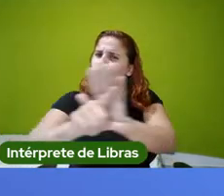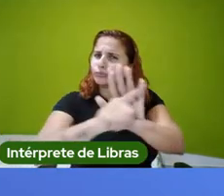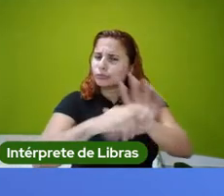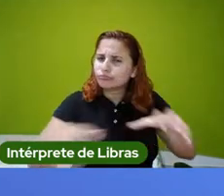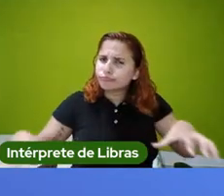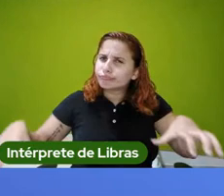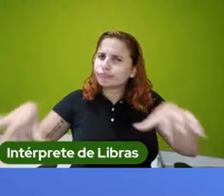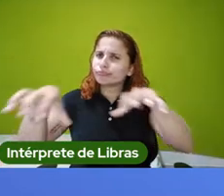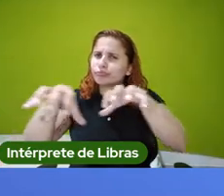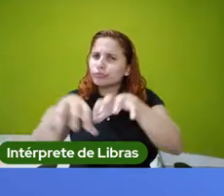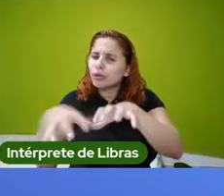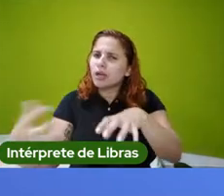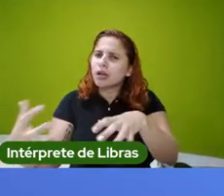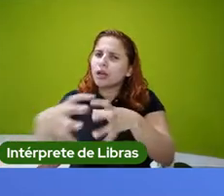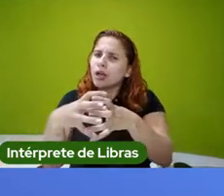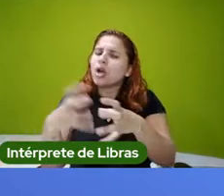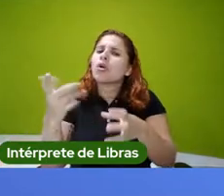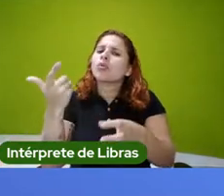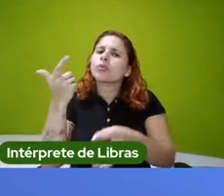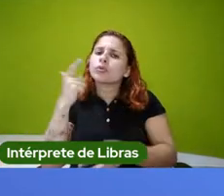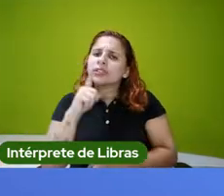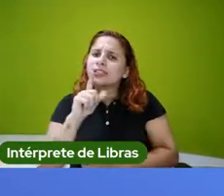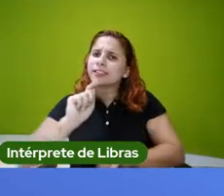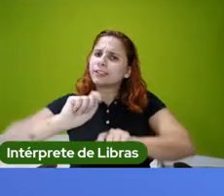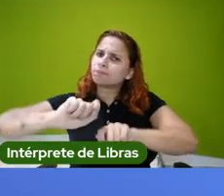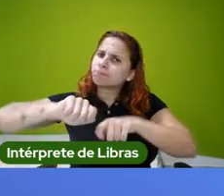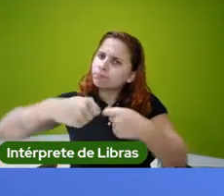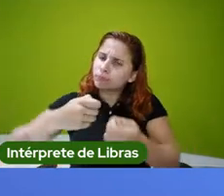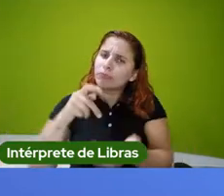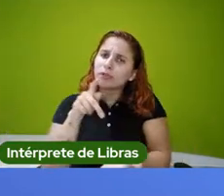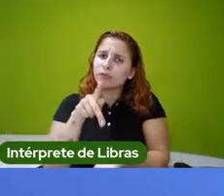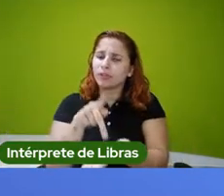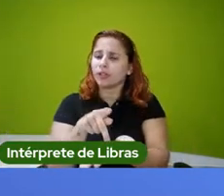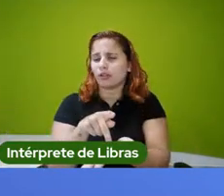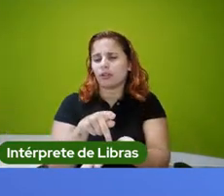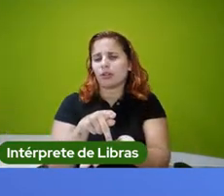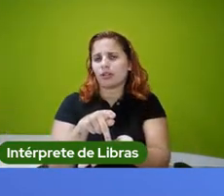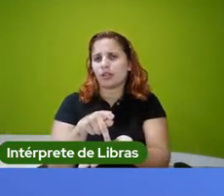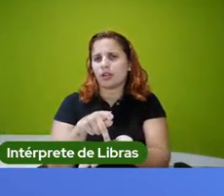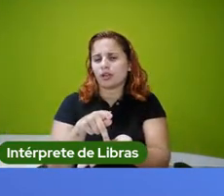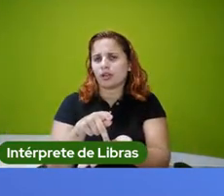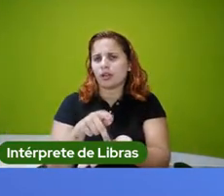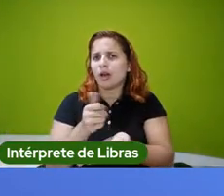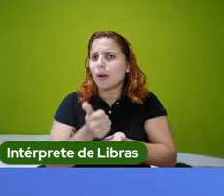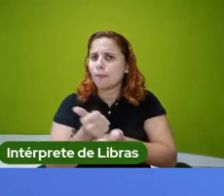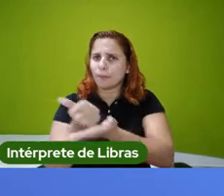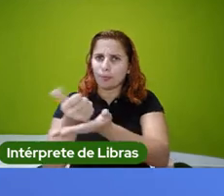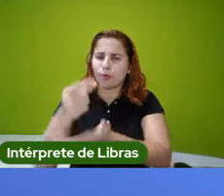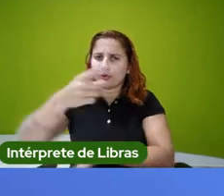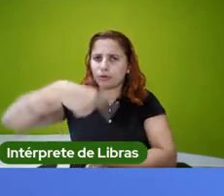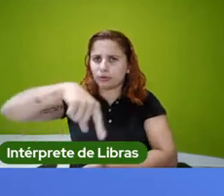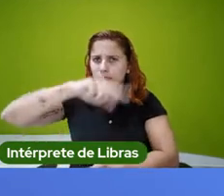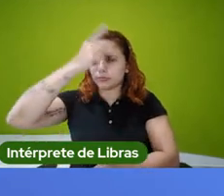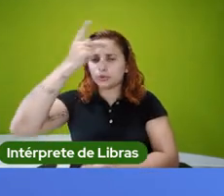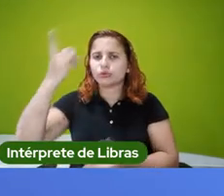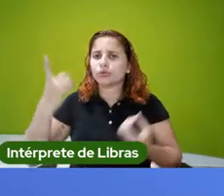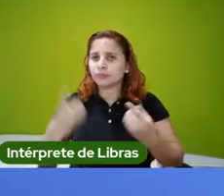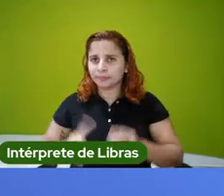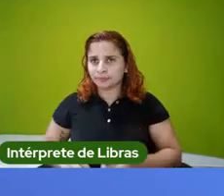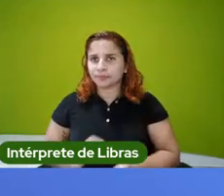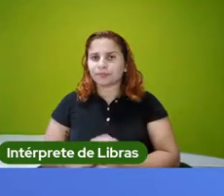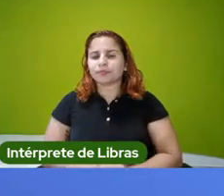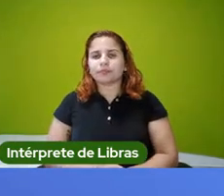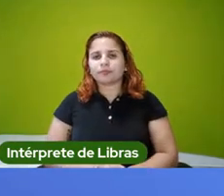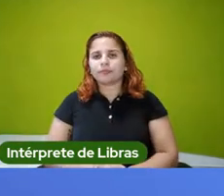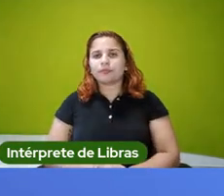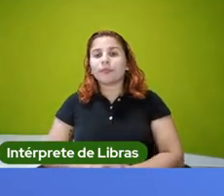reabilitação integral da pessoa, ou seja, aquelas que não têm capacidade laboral, elas precisam de ter a proteção social aí do benefício